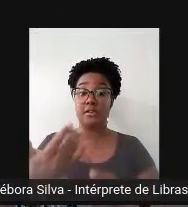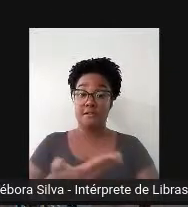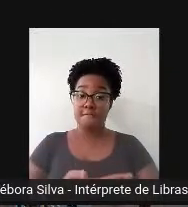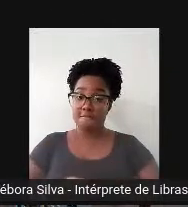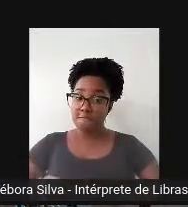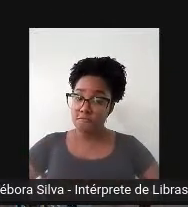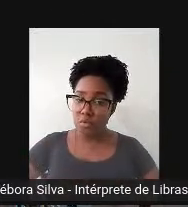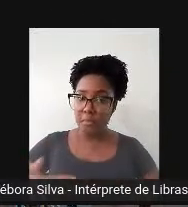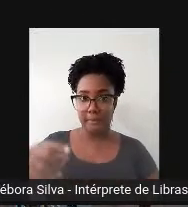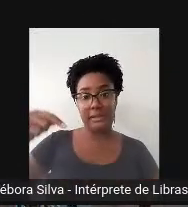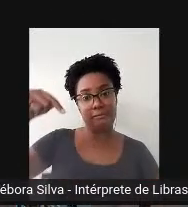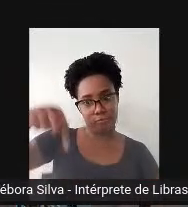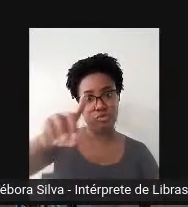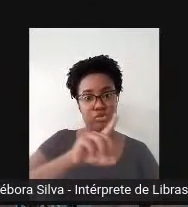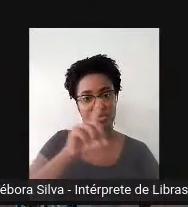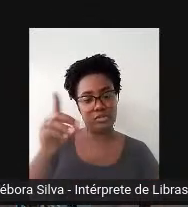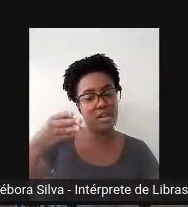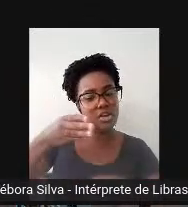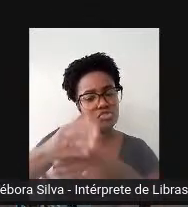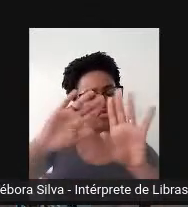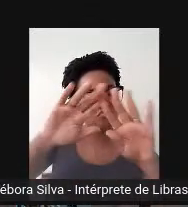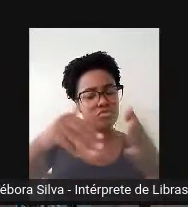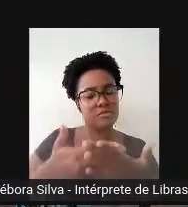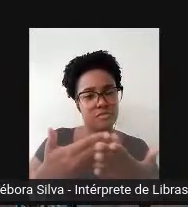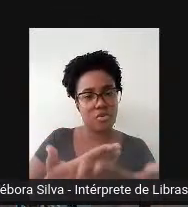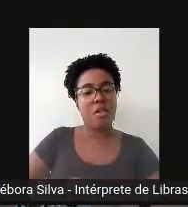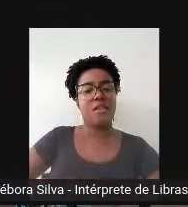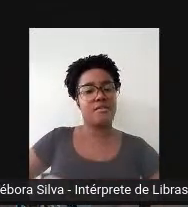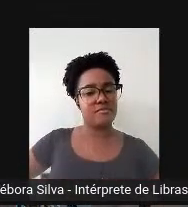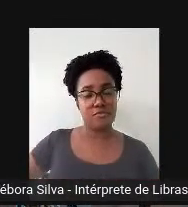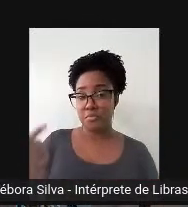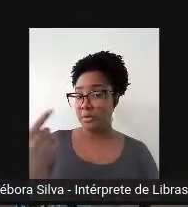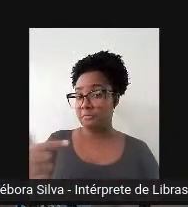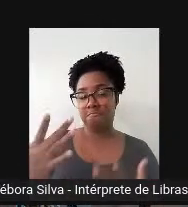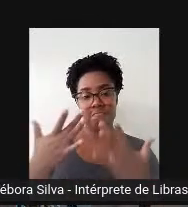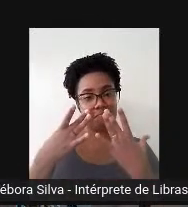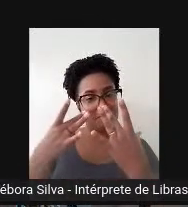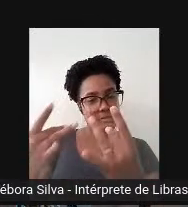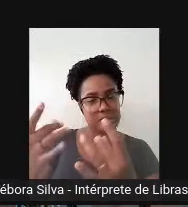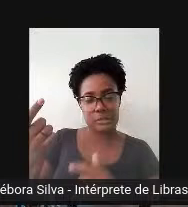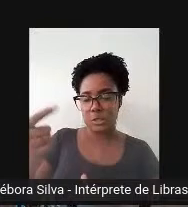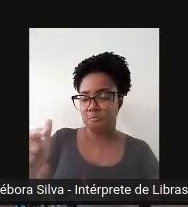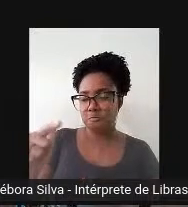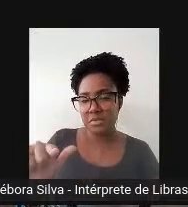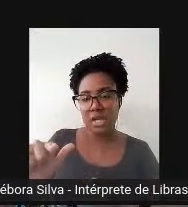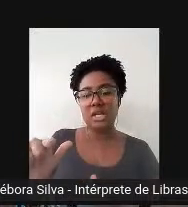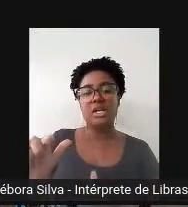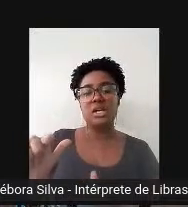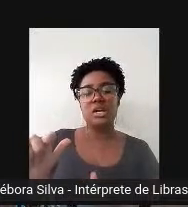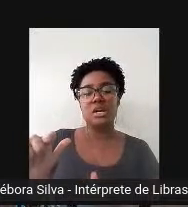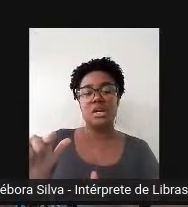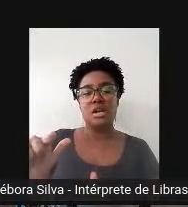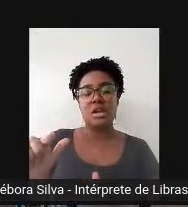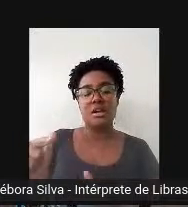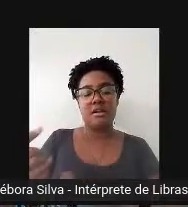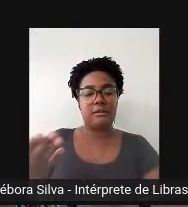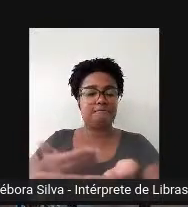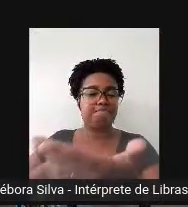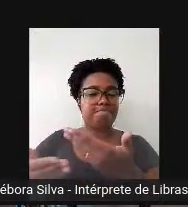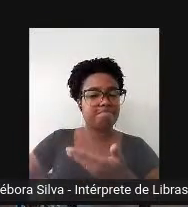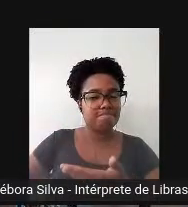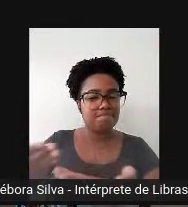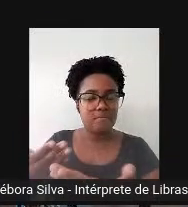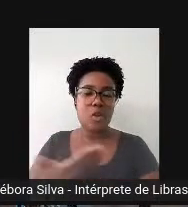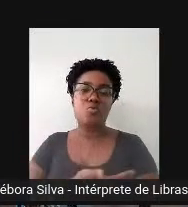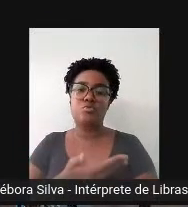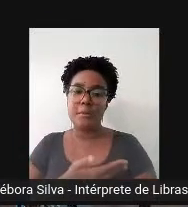dia que elas foram para a escola, elas não prestam atenção, elas não conseguem aprender, elas não conseguem se relacionar com o mundo que vive ao redor dela. Ela